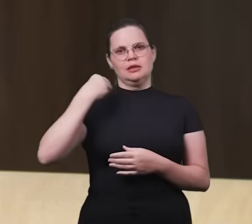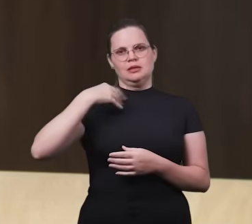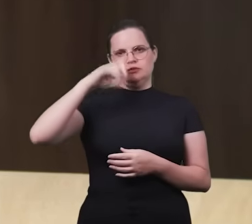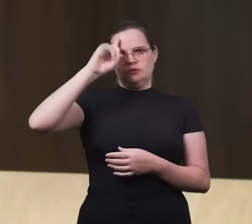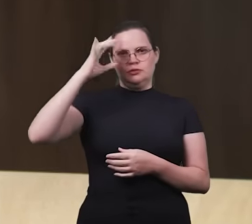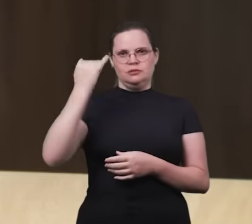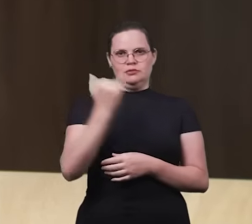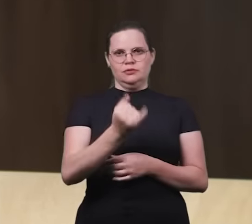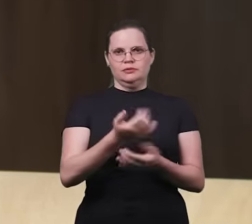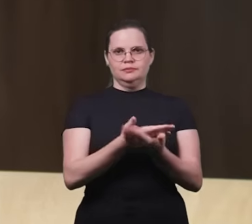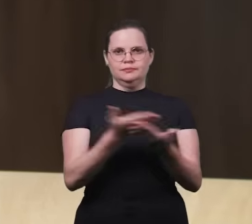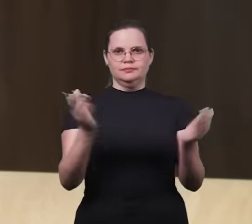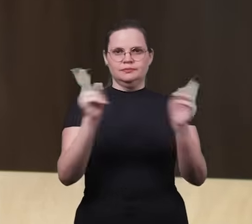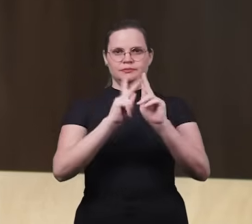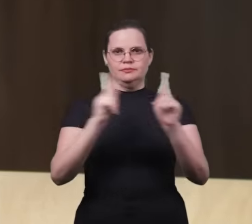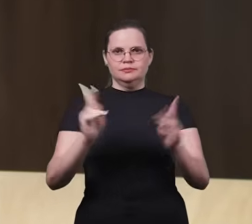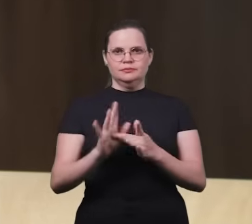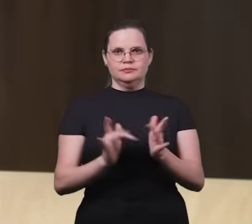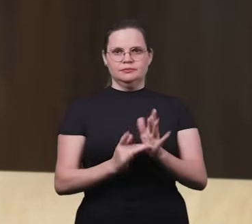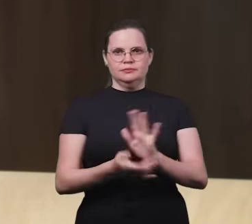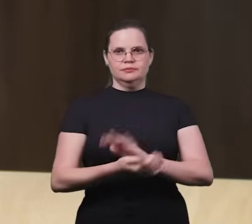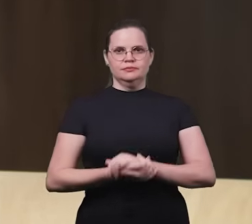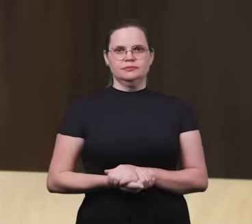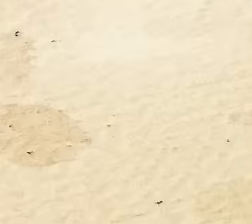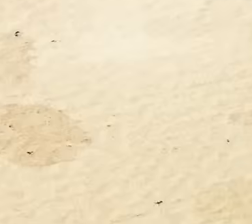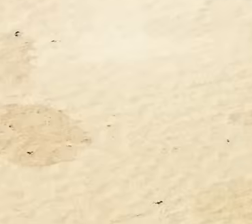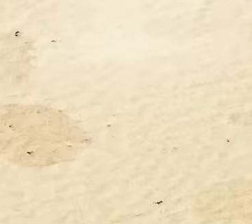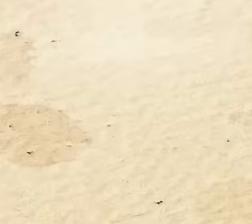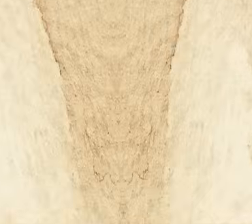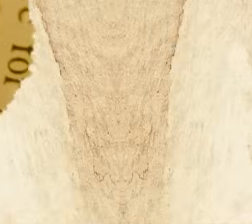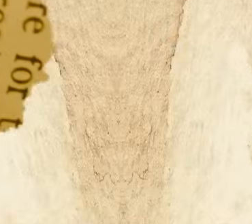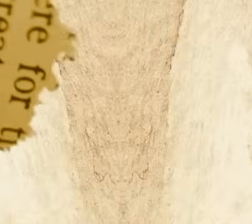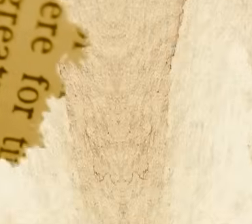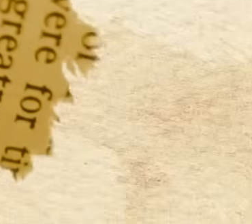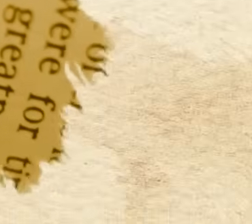Deus. A todos a paz do Senhor Jesus.